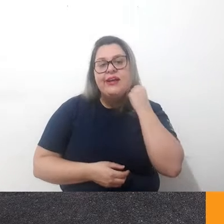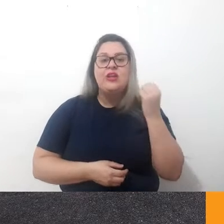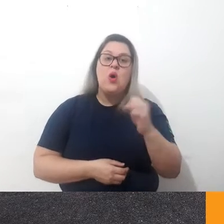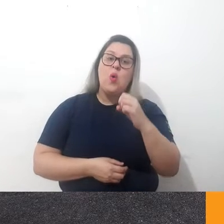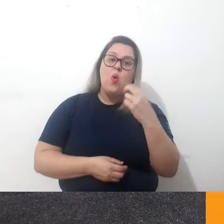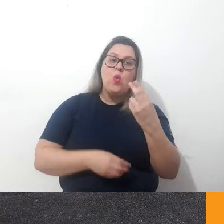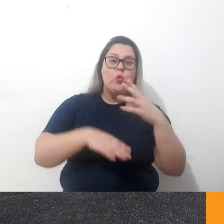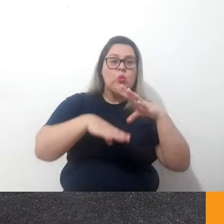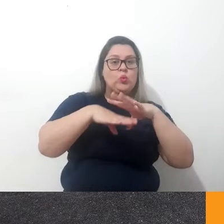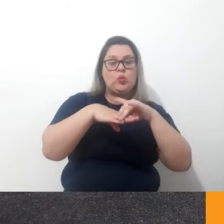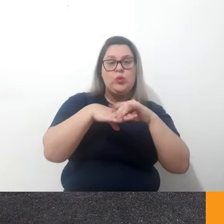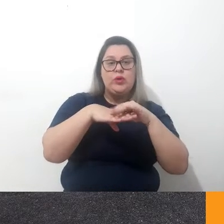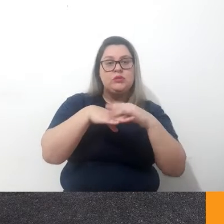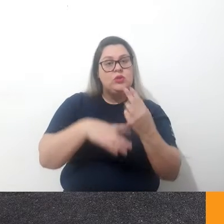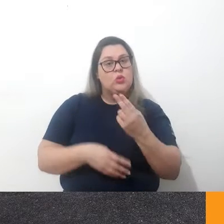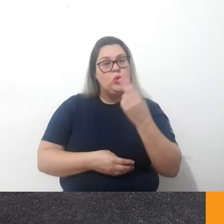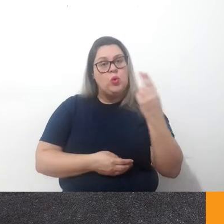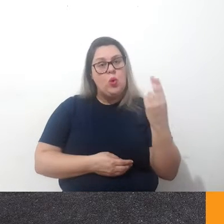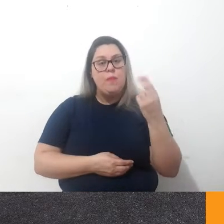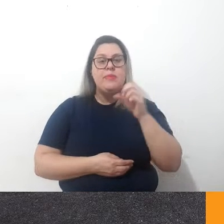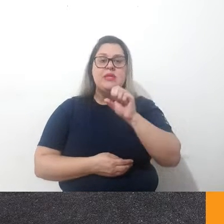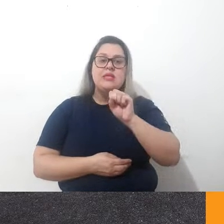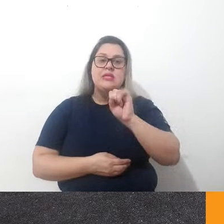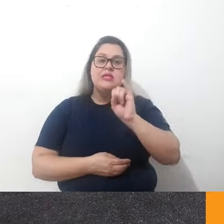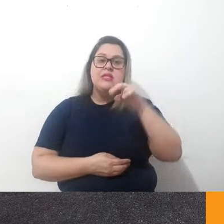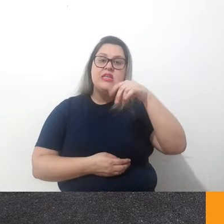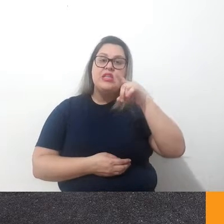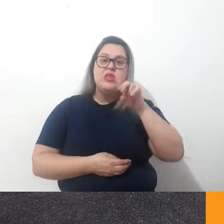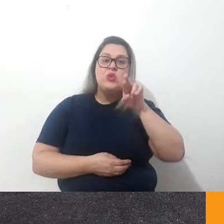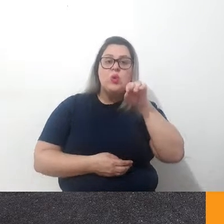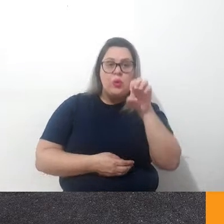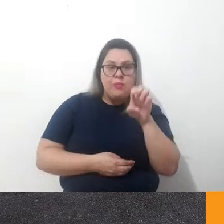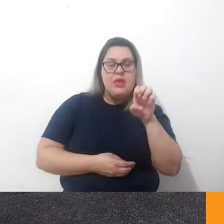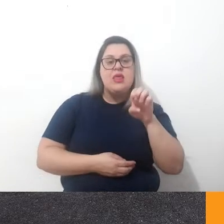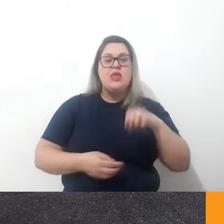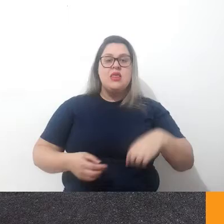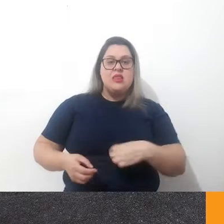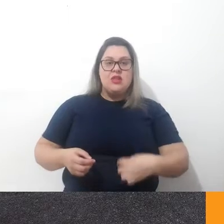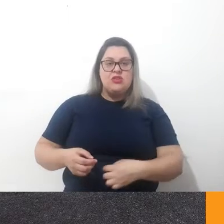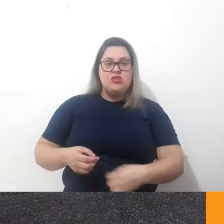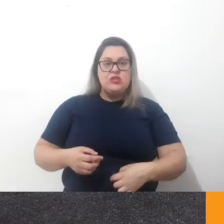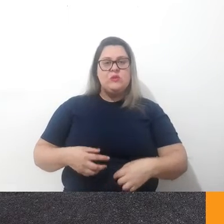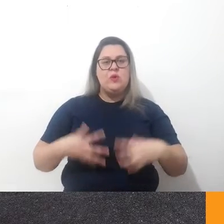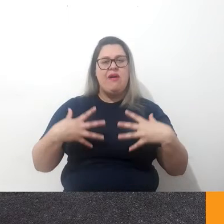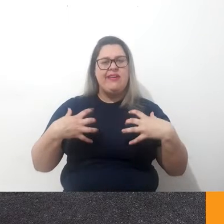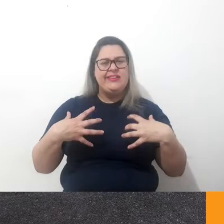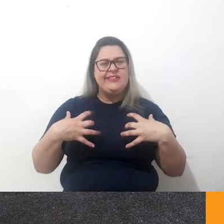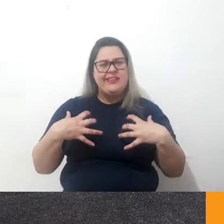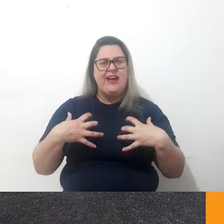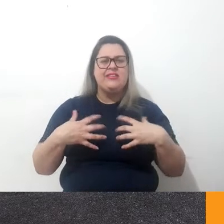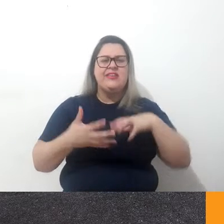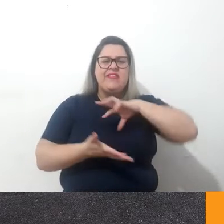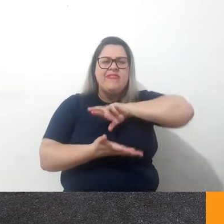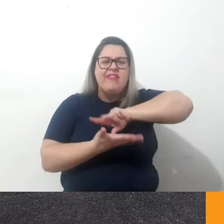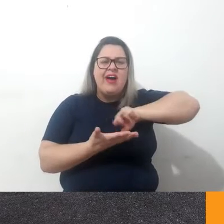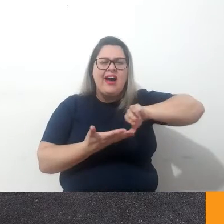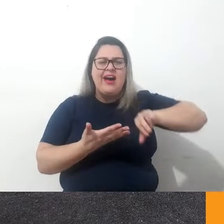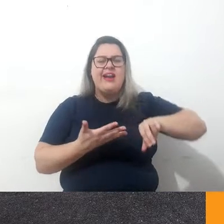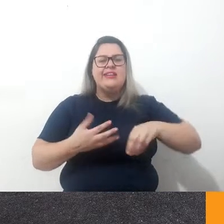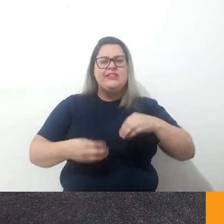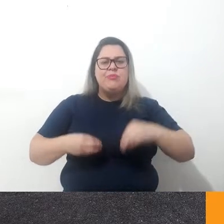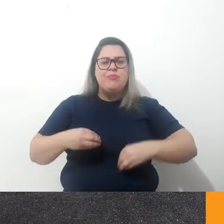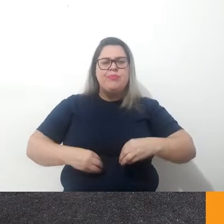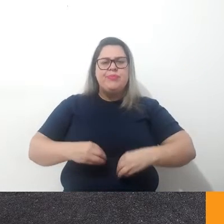uma doença que a gente chama de síndrome do intestino irritável, tá? Que dá várias inflamações no